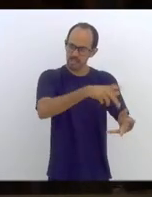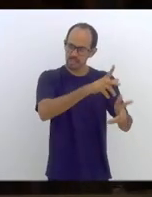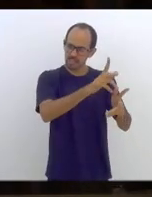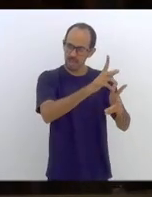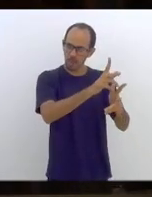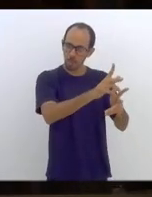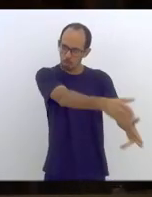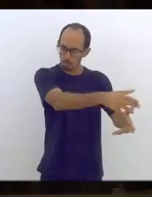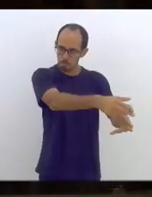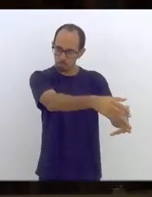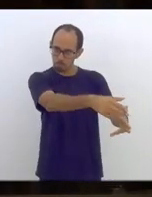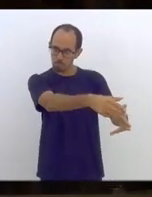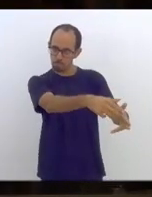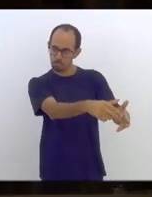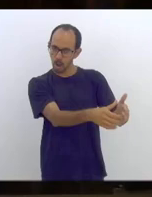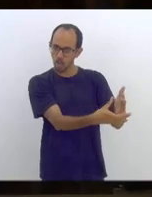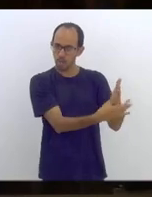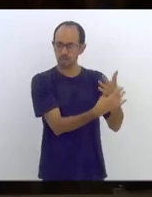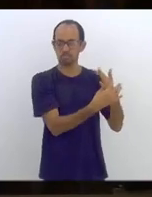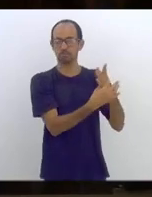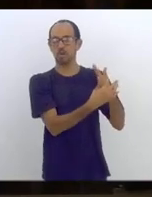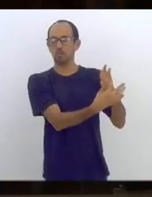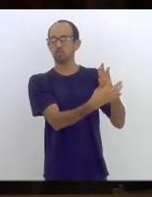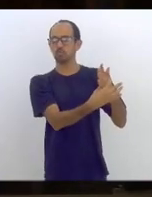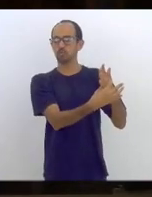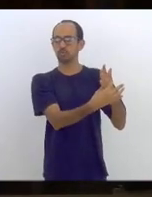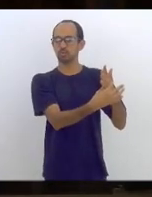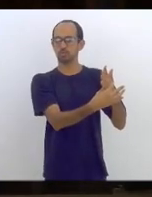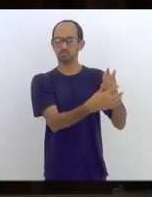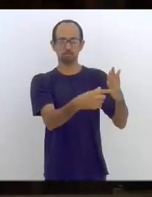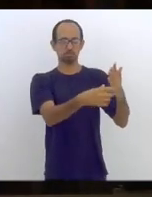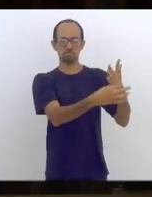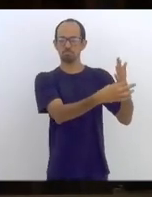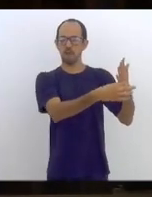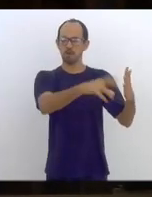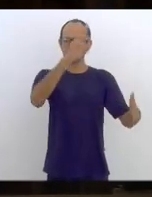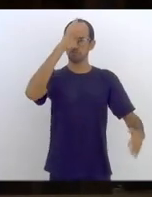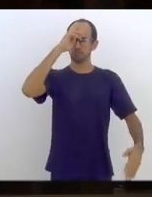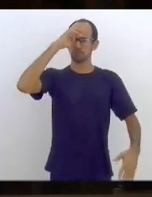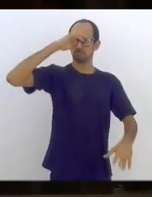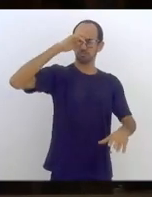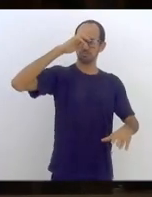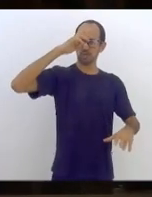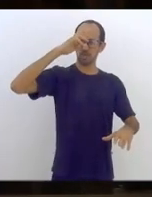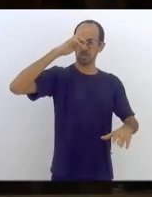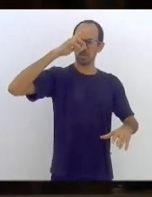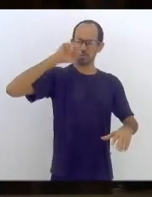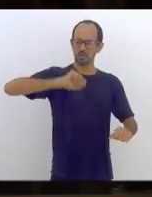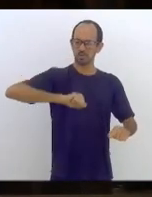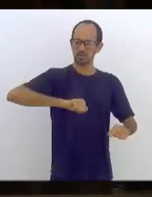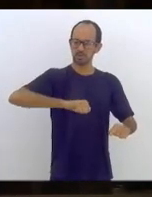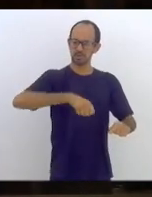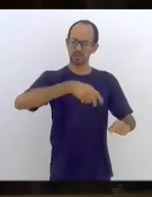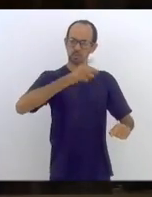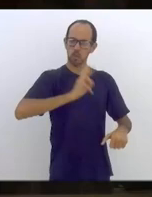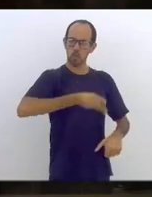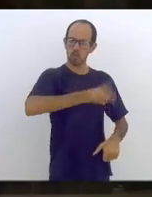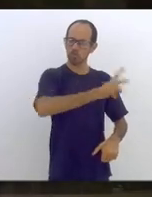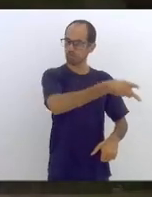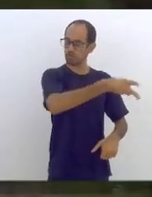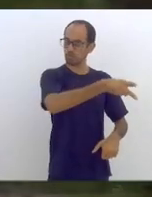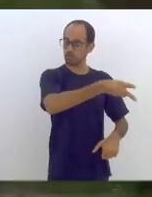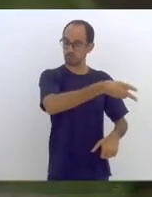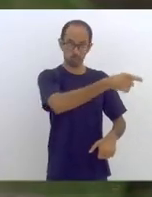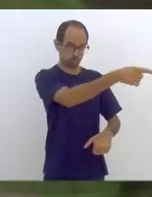mesmas mãos. Mãos do senhor e de engenho, senhorzinho, não me